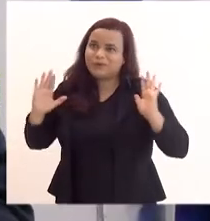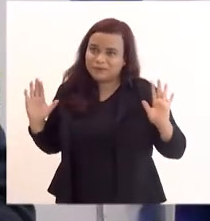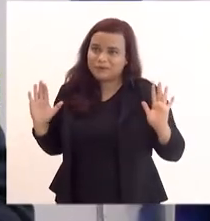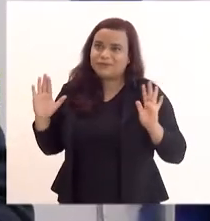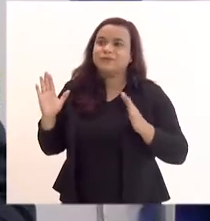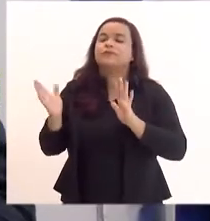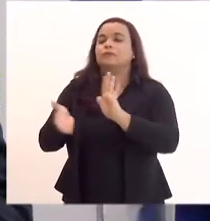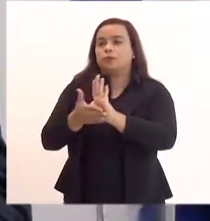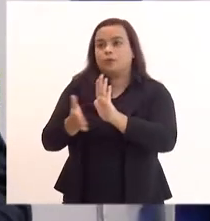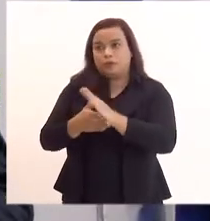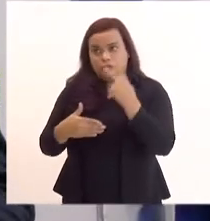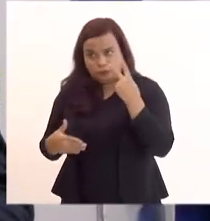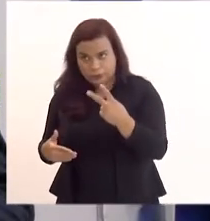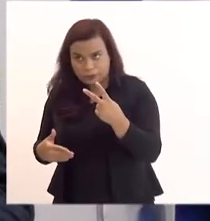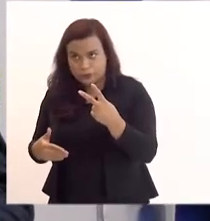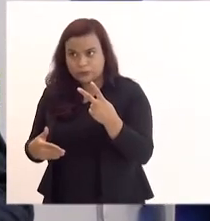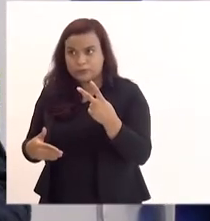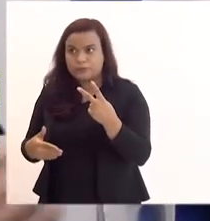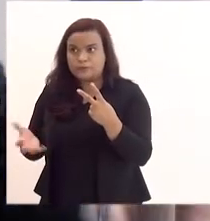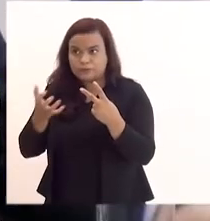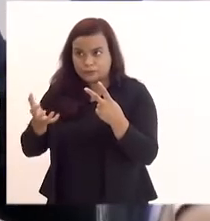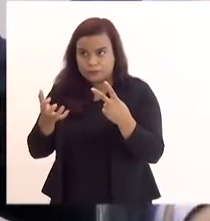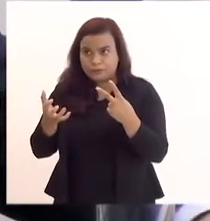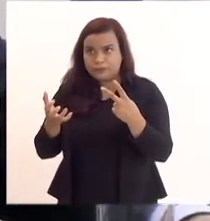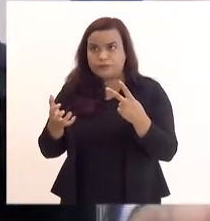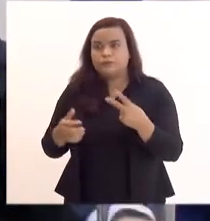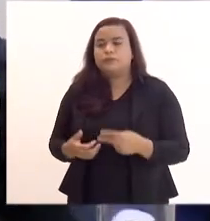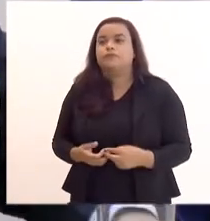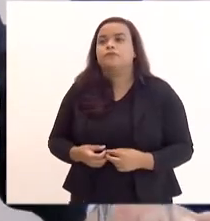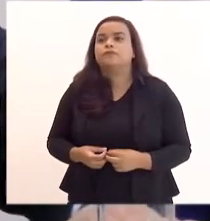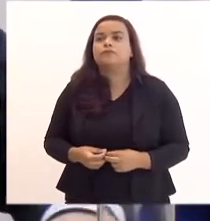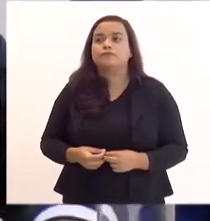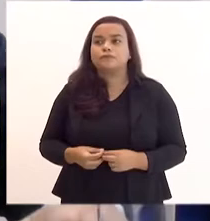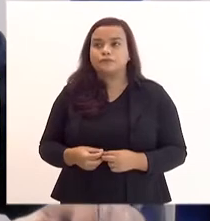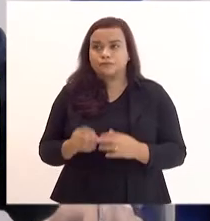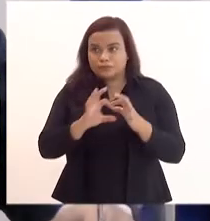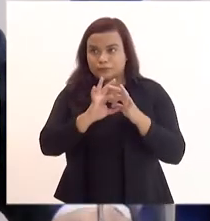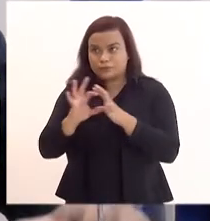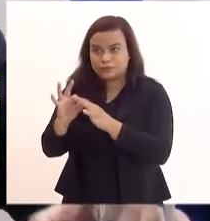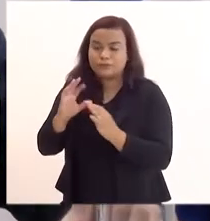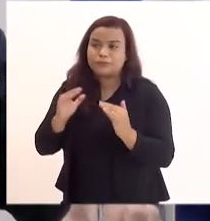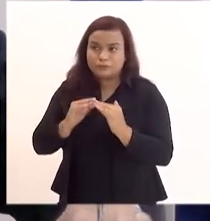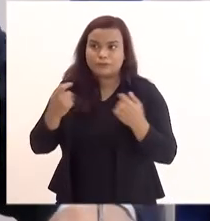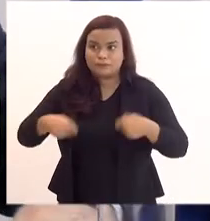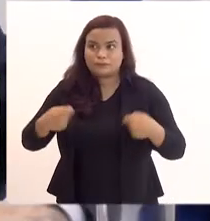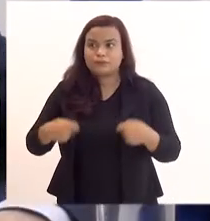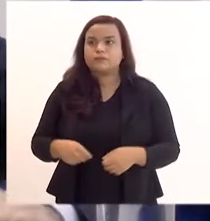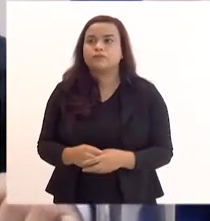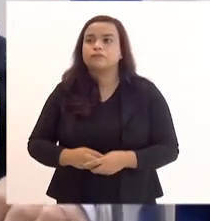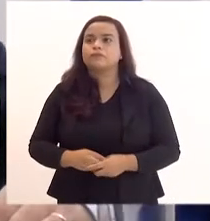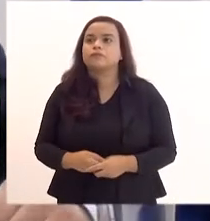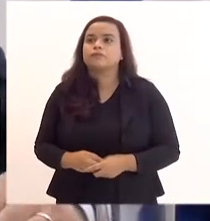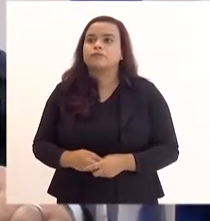duas propostas aqui, deputado Luiz Paulo, para manter a coerência do acordo.